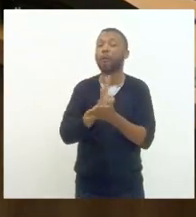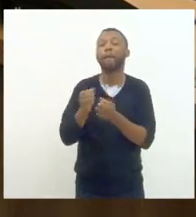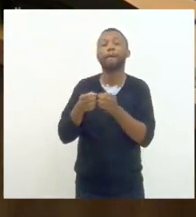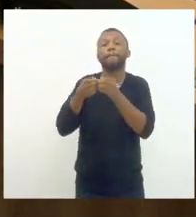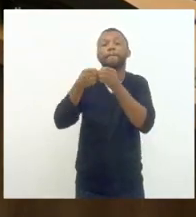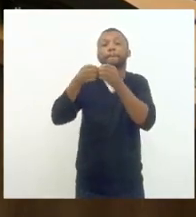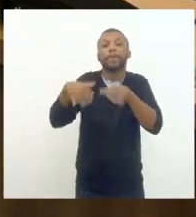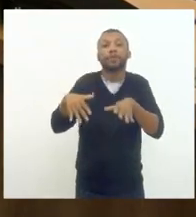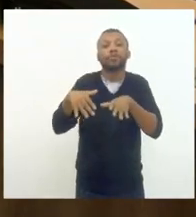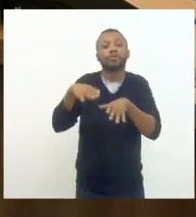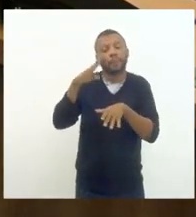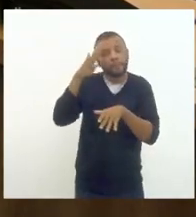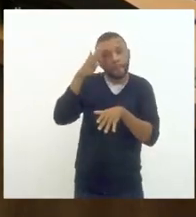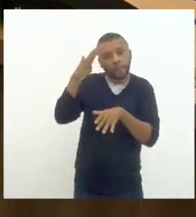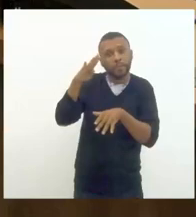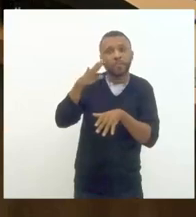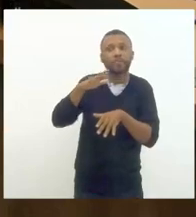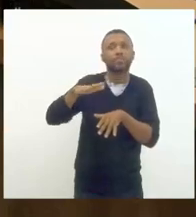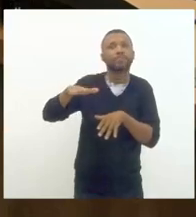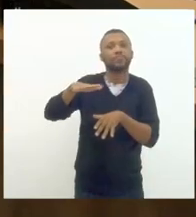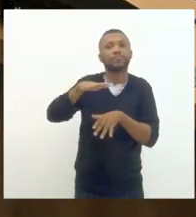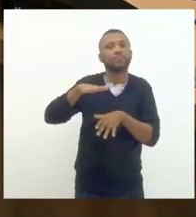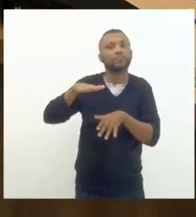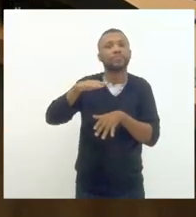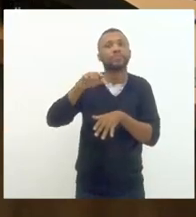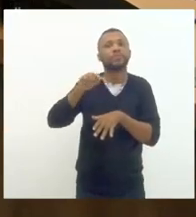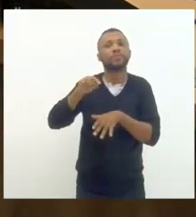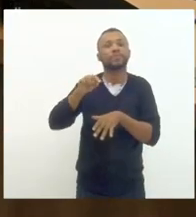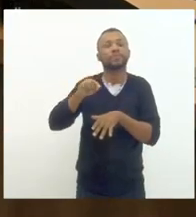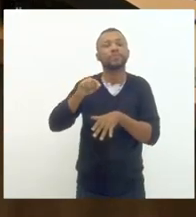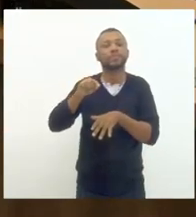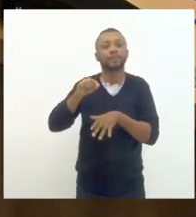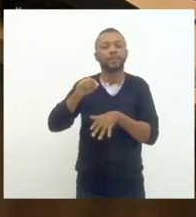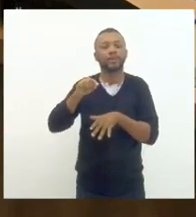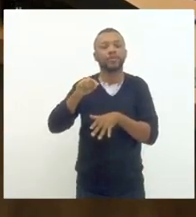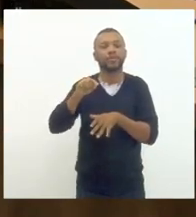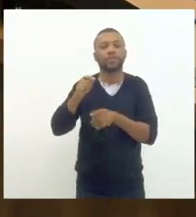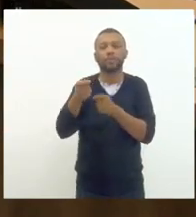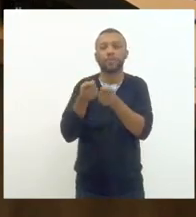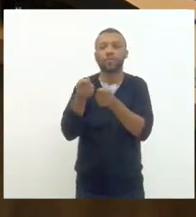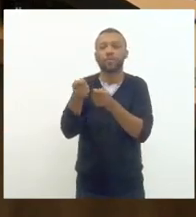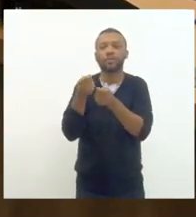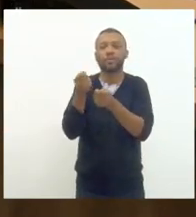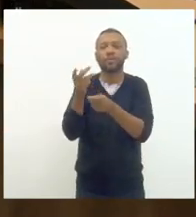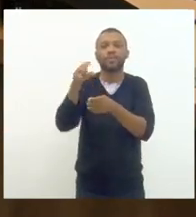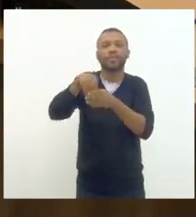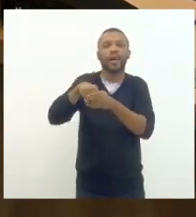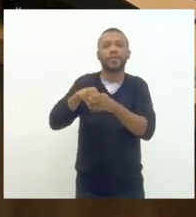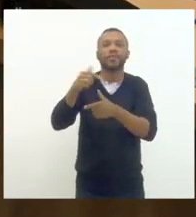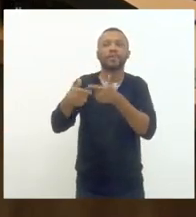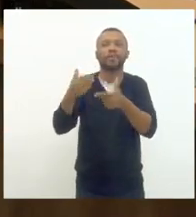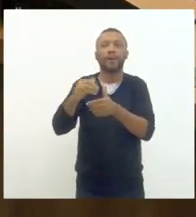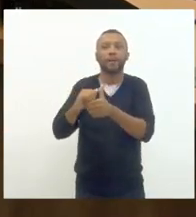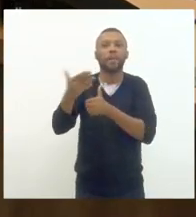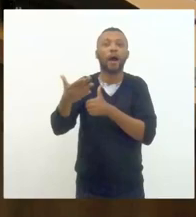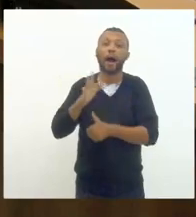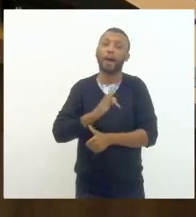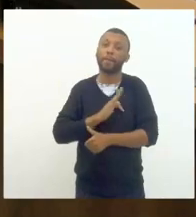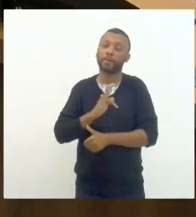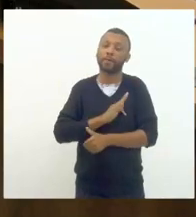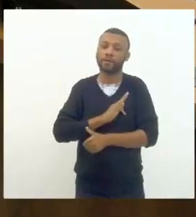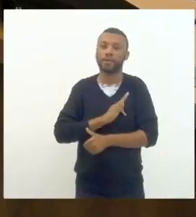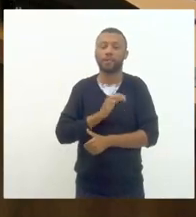prejuízos, em especial no controle interno e externo da atividade policial. A polícia,